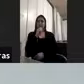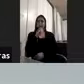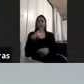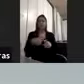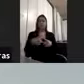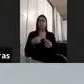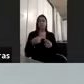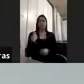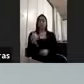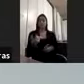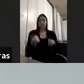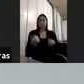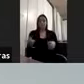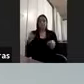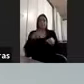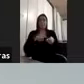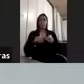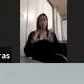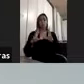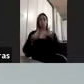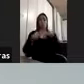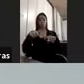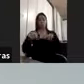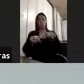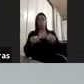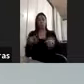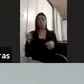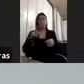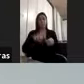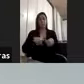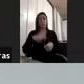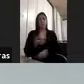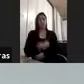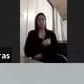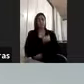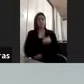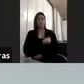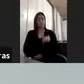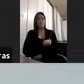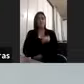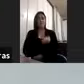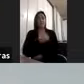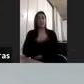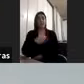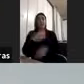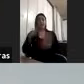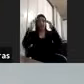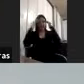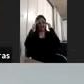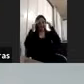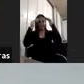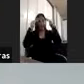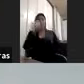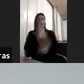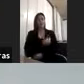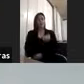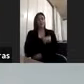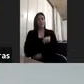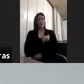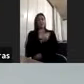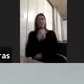esses 747 trabalhadores. Isso é condição de dignidade desses trabalhadores. É inaceitável deixar qualquer pessoa para